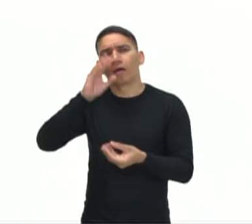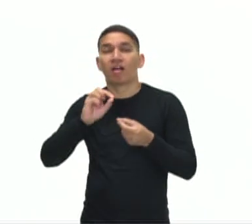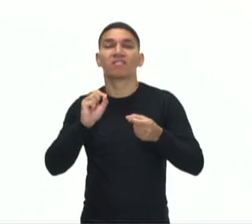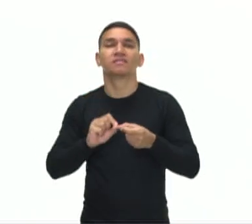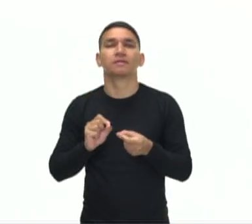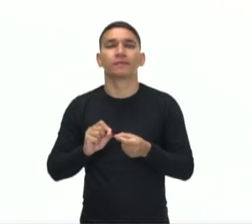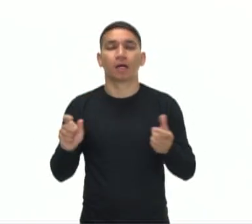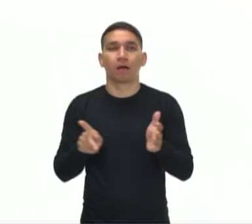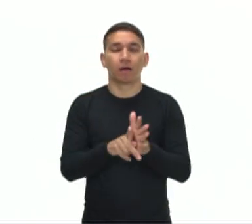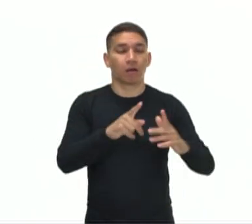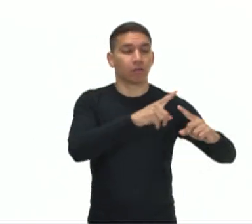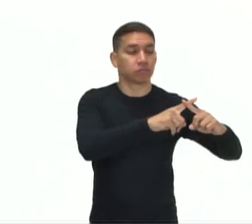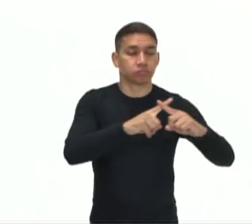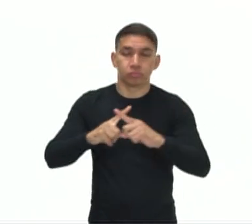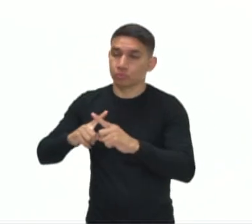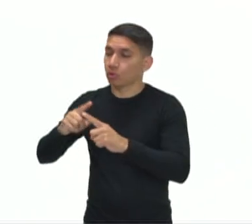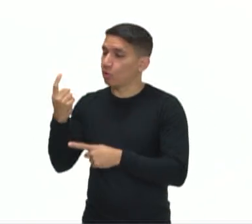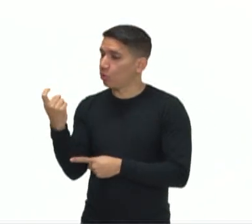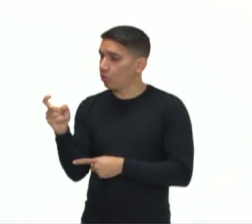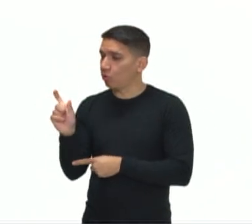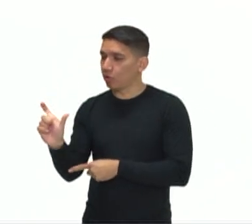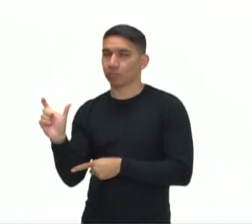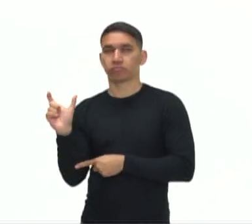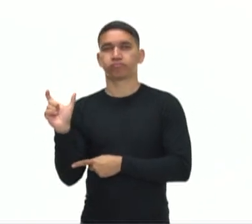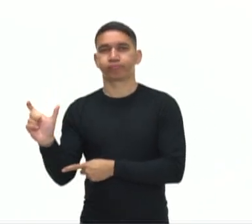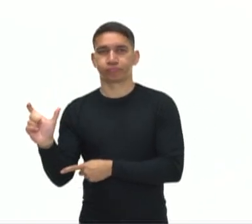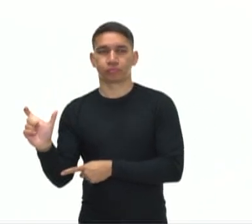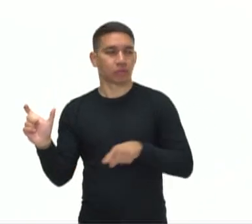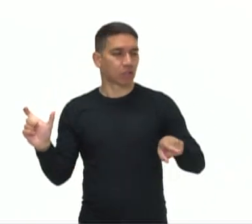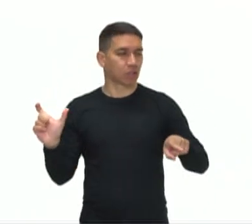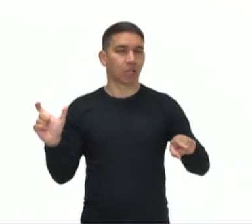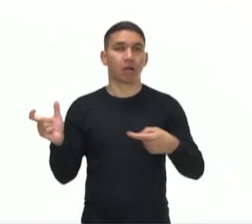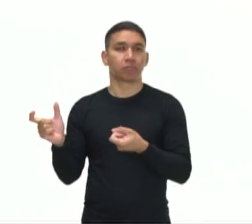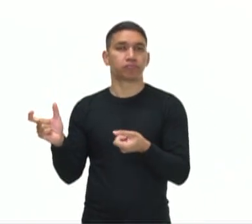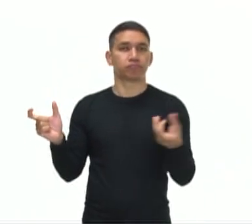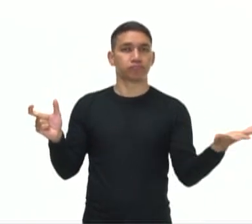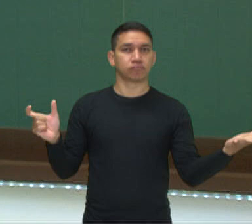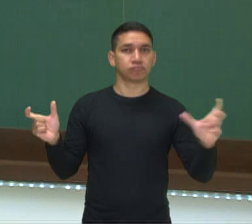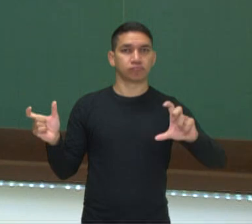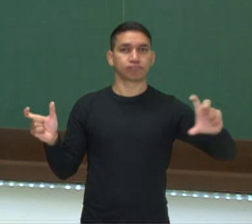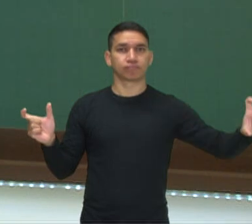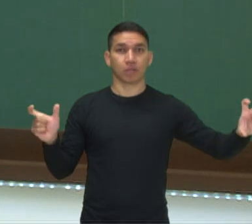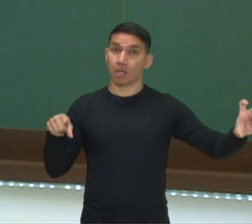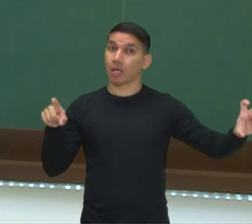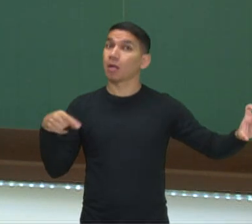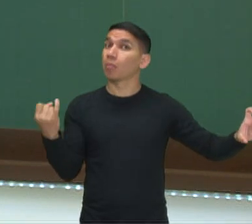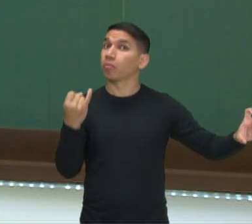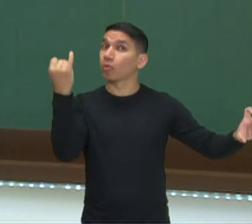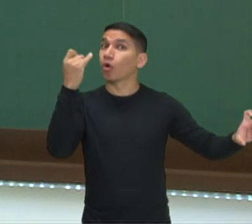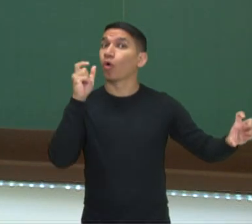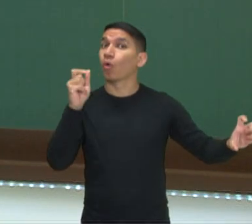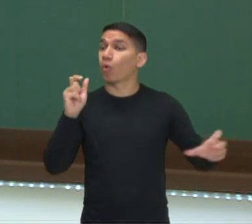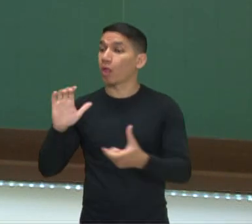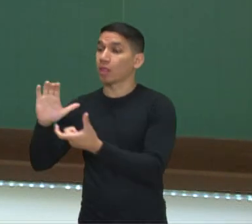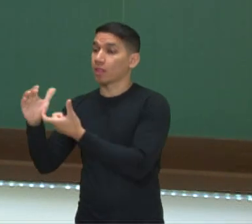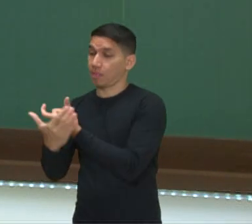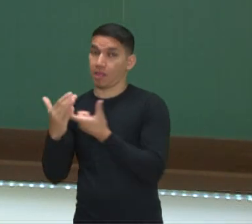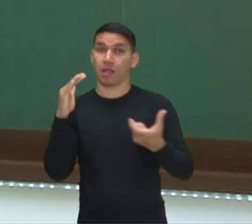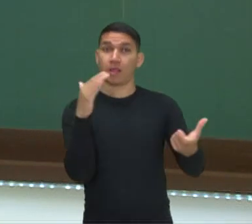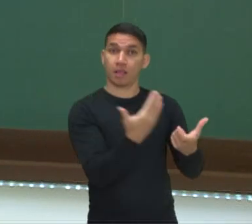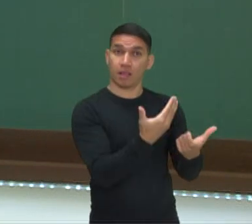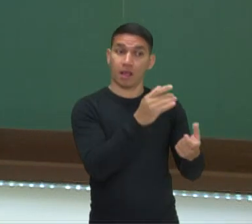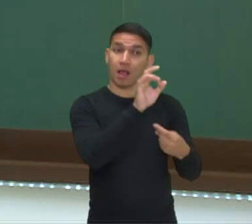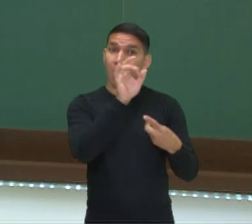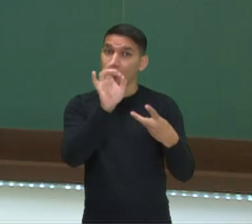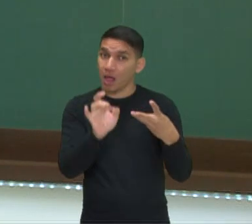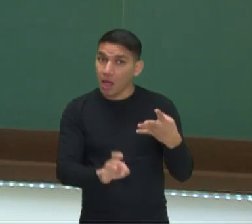o produto entre um monômio e um polinômio? É importante você saber os termos de cada operação